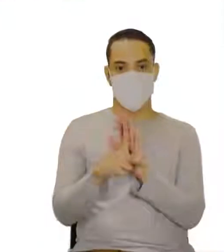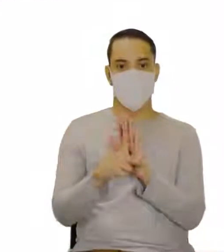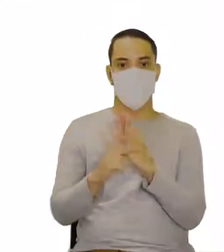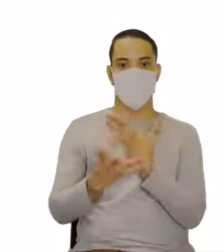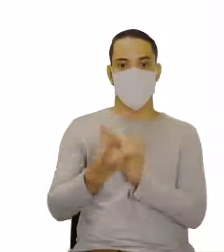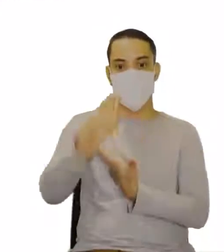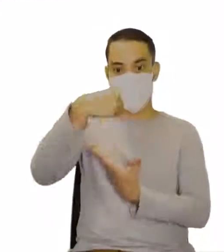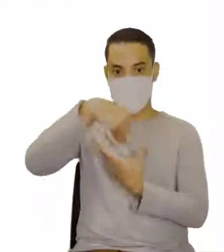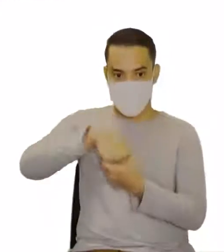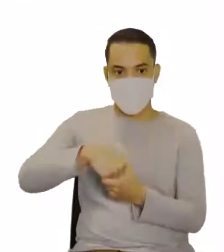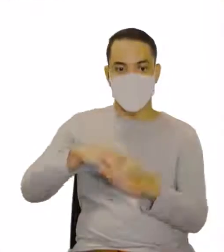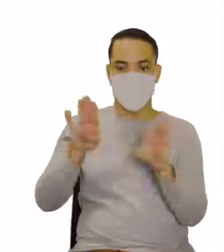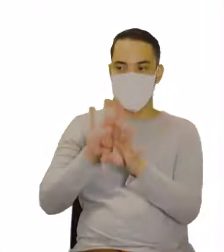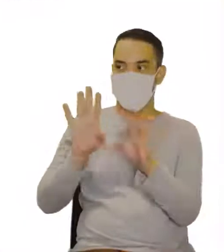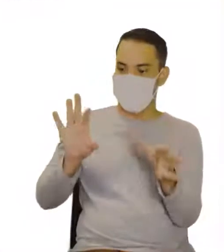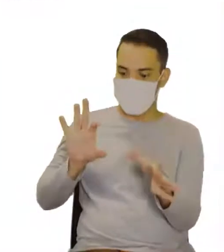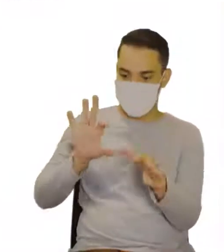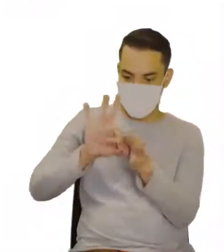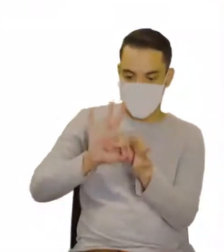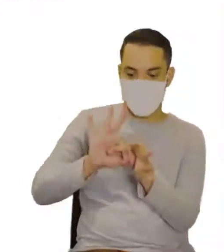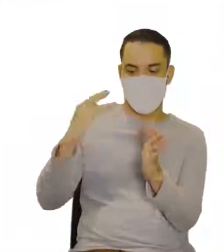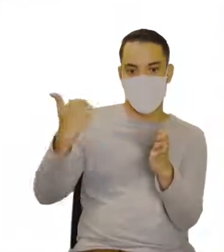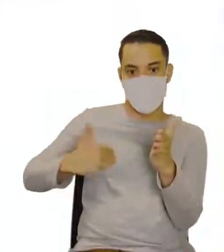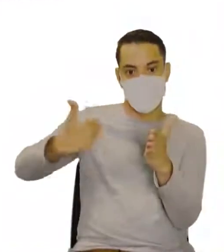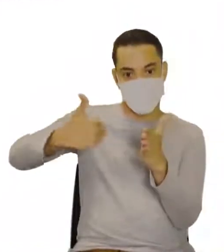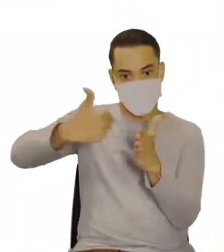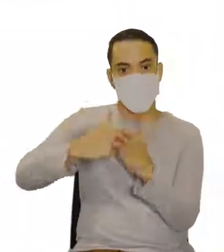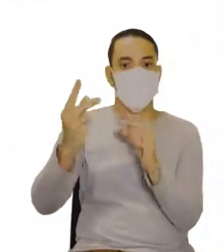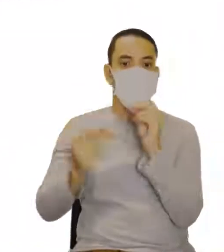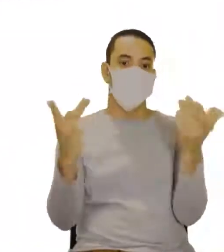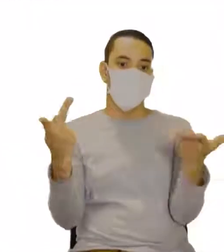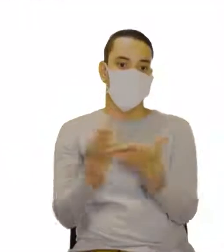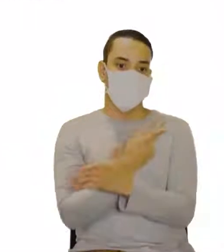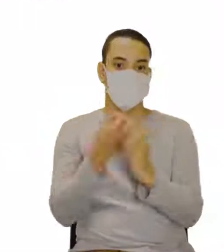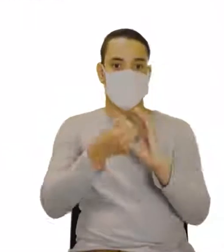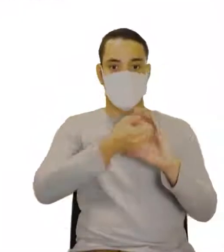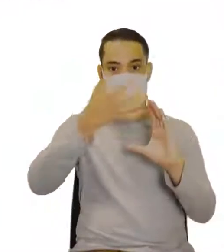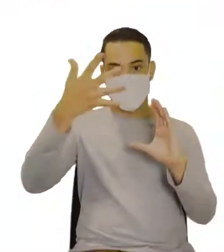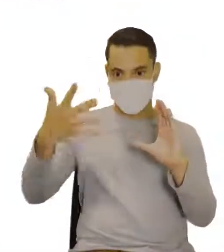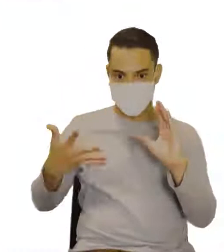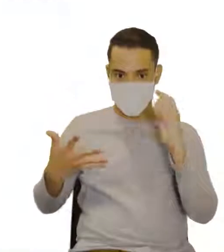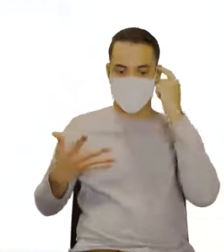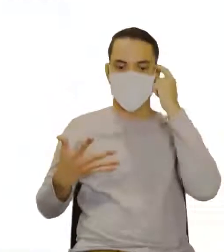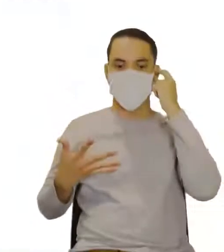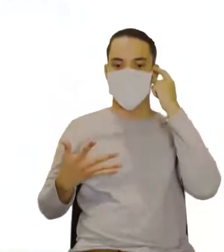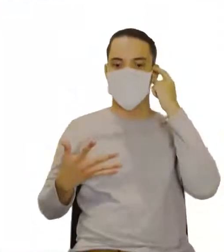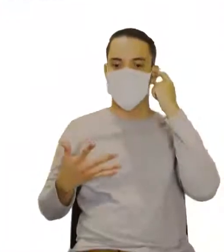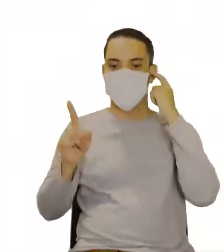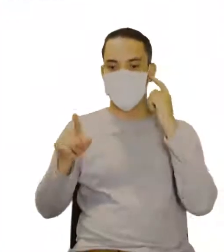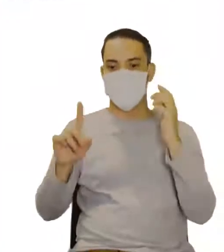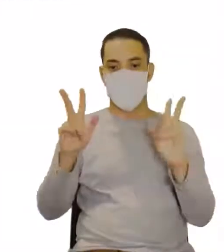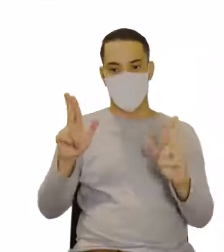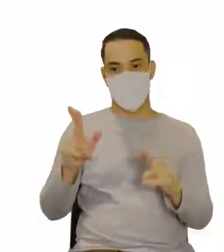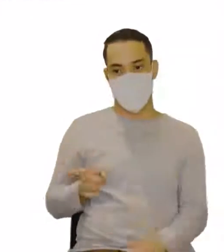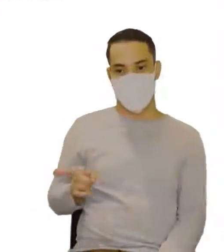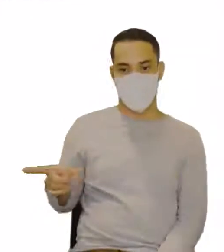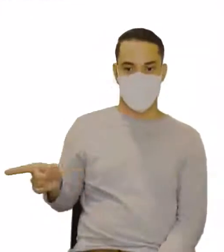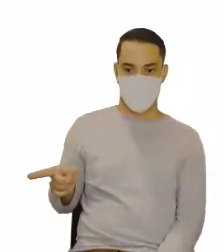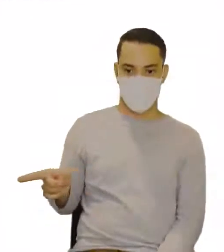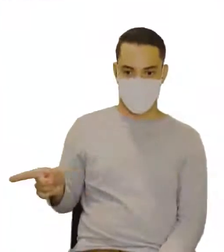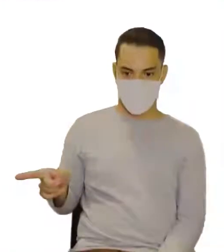em série também, ok? Então tá aqui, pessoal, olha só, características. Corrente igual,